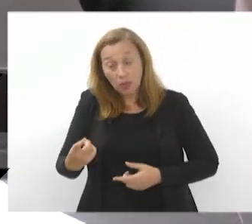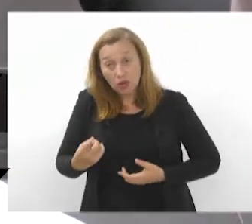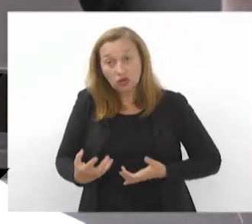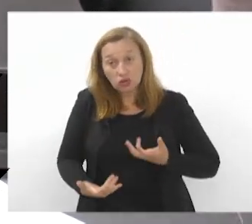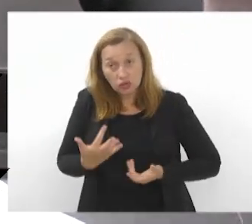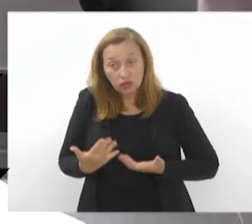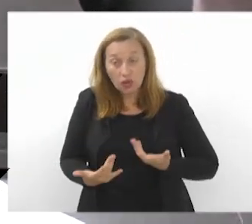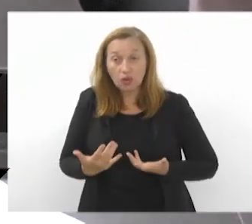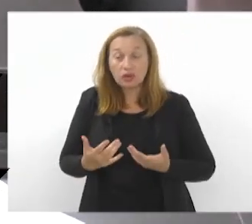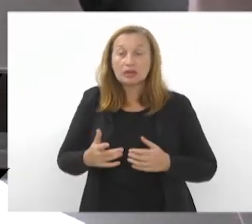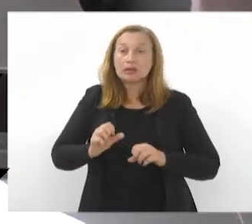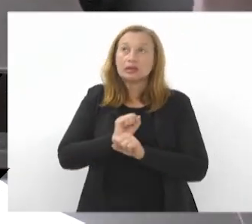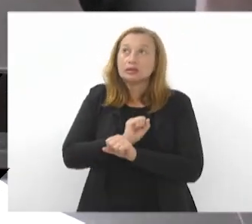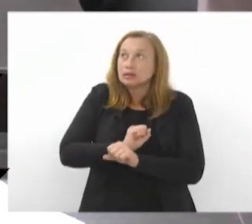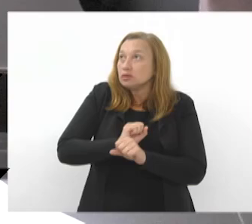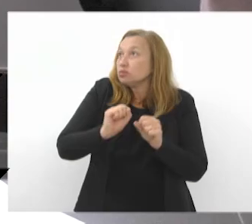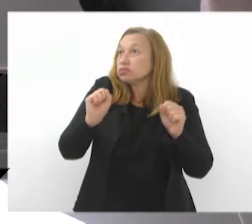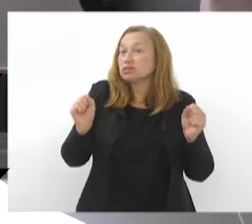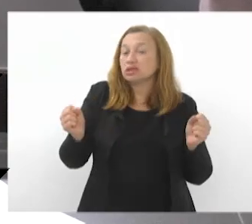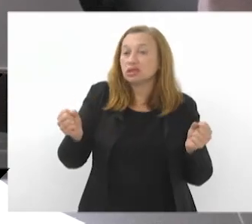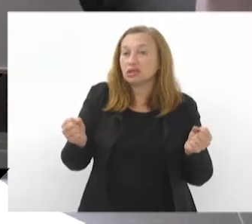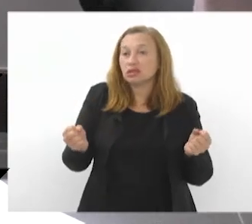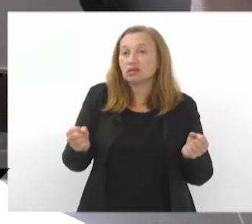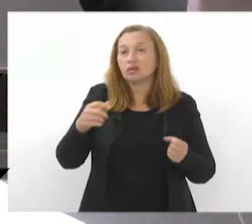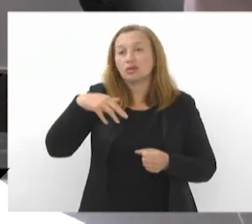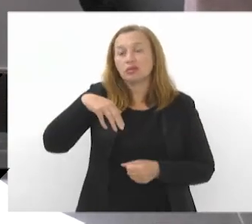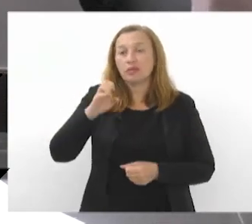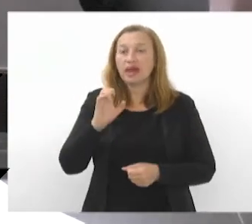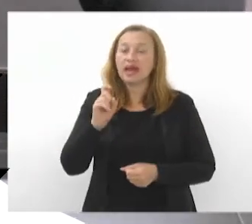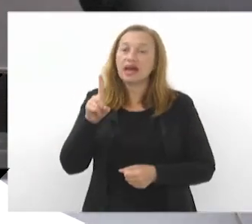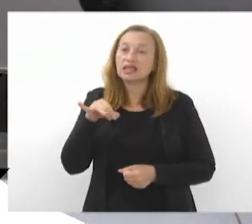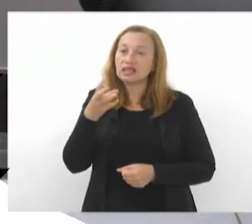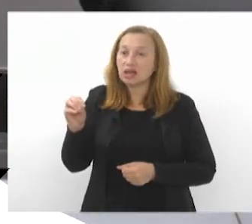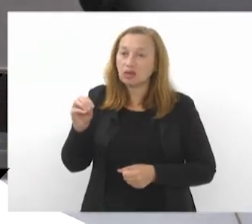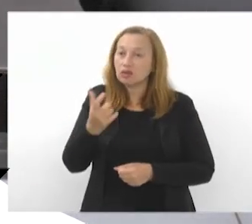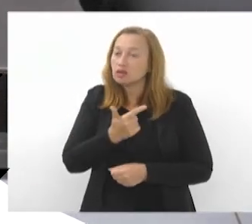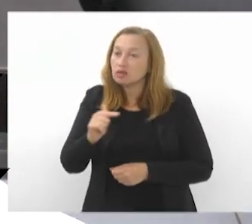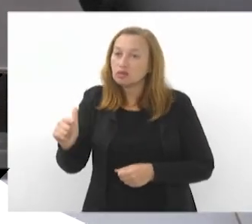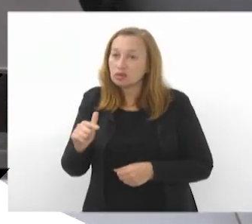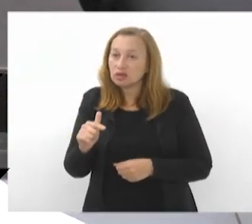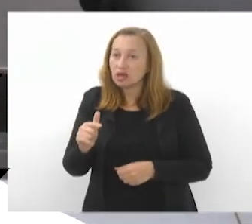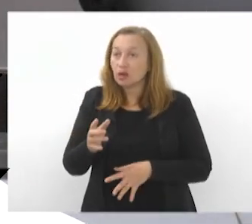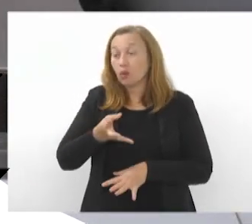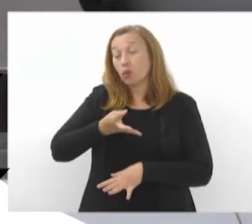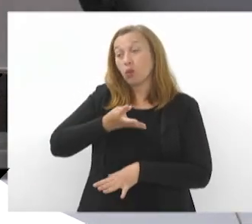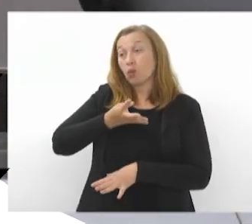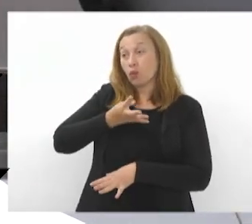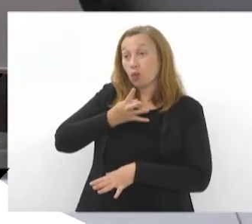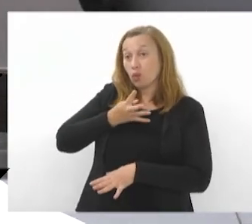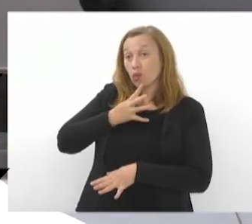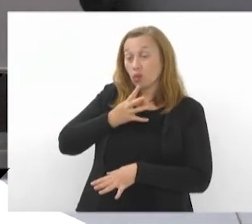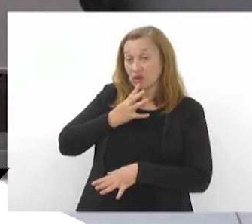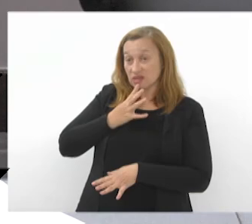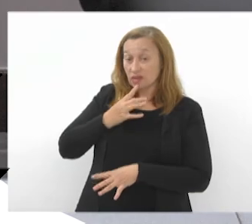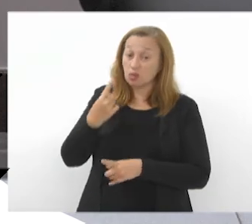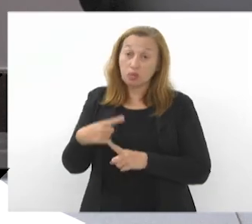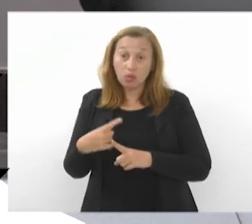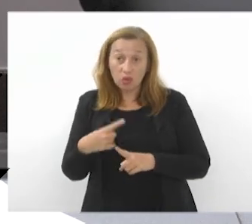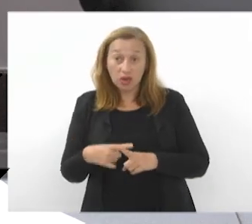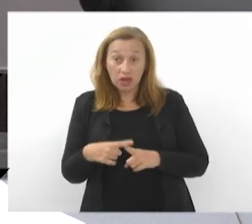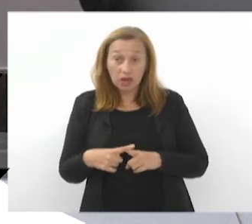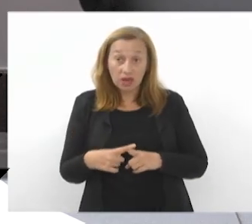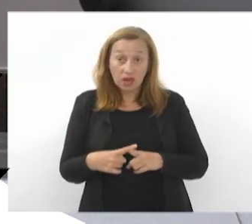E era quase impossível o Mercadão de Madureira não ter esse reconhecimento. Até porque é